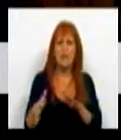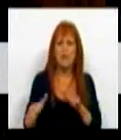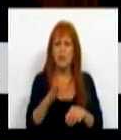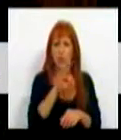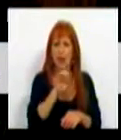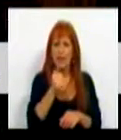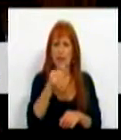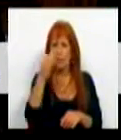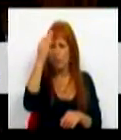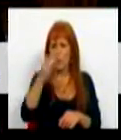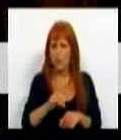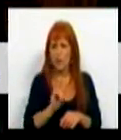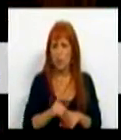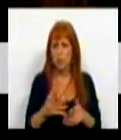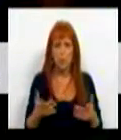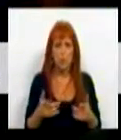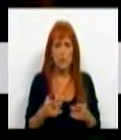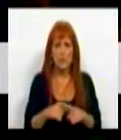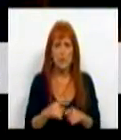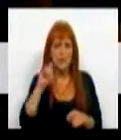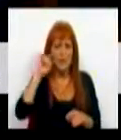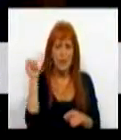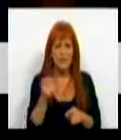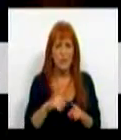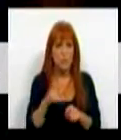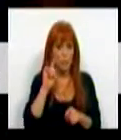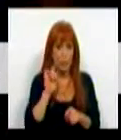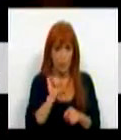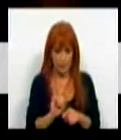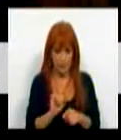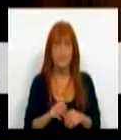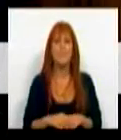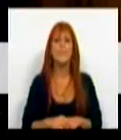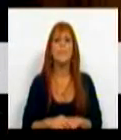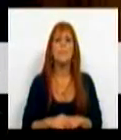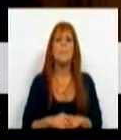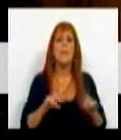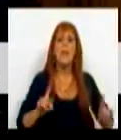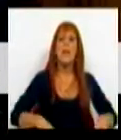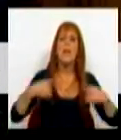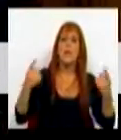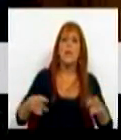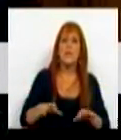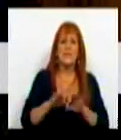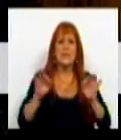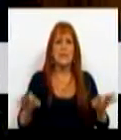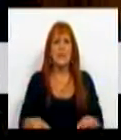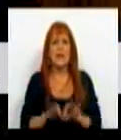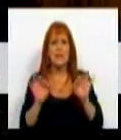de 45% da revisão do valor. Depois, em termos